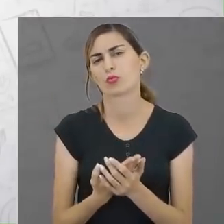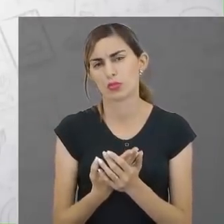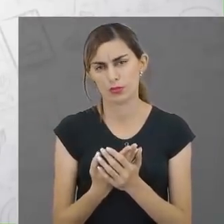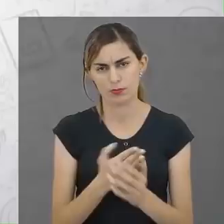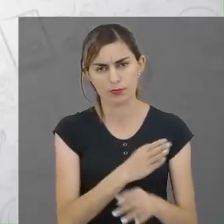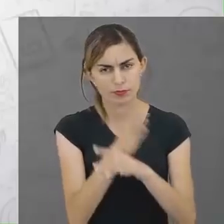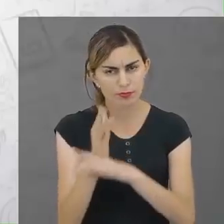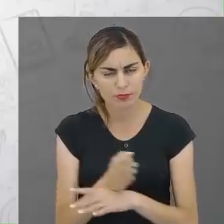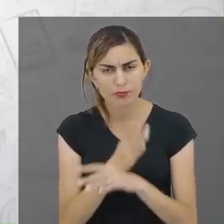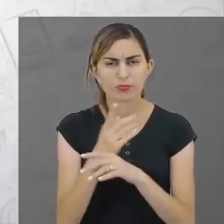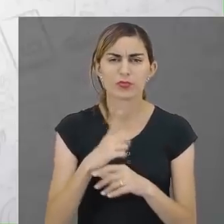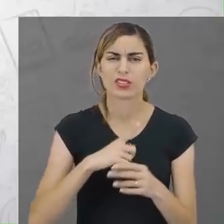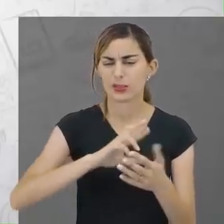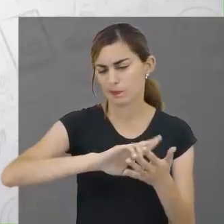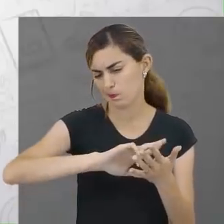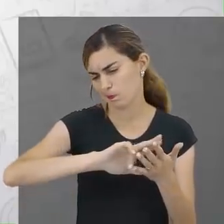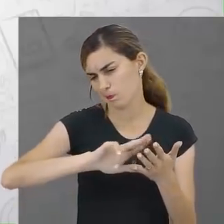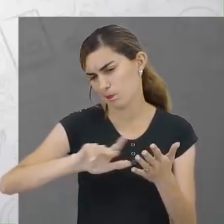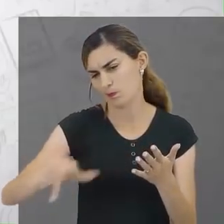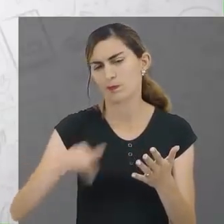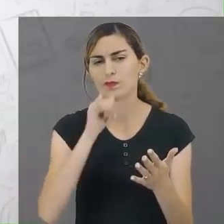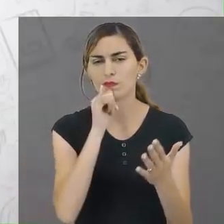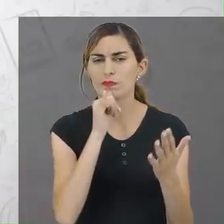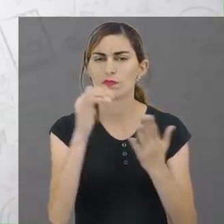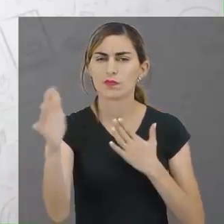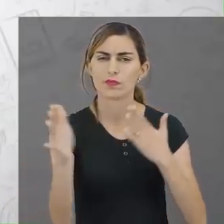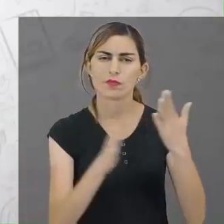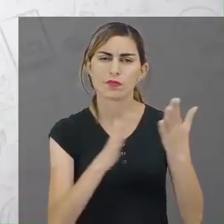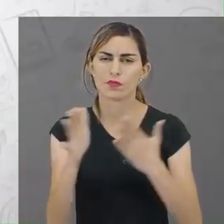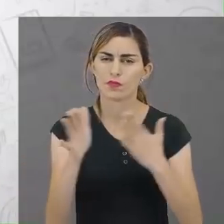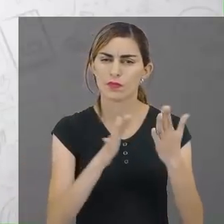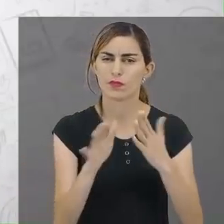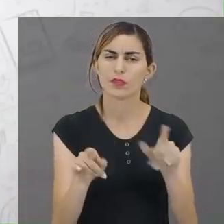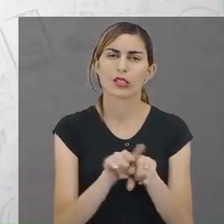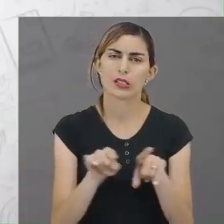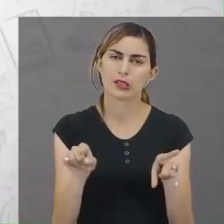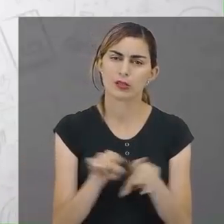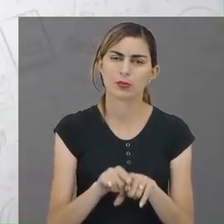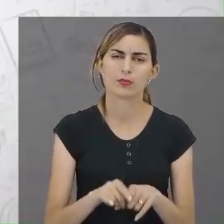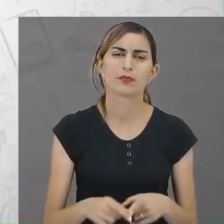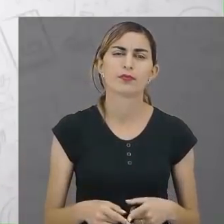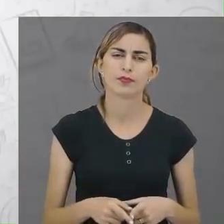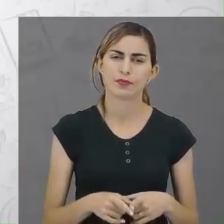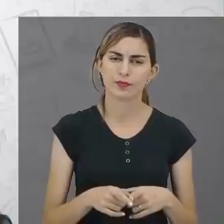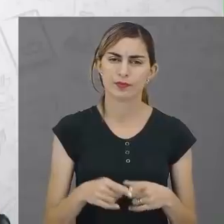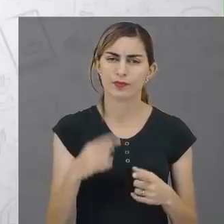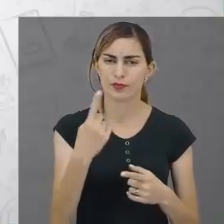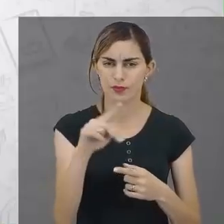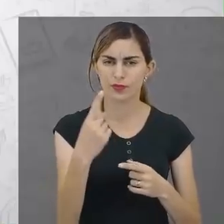que lá está repleto de exemplos e fica bem explicadinho.